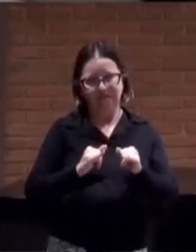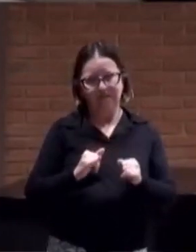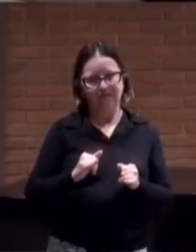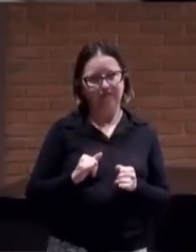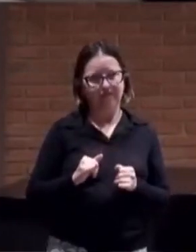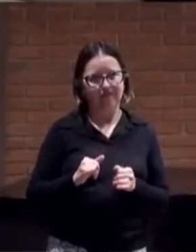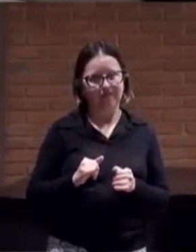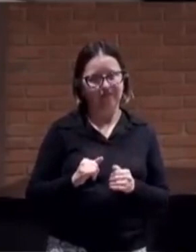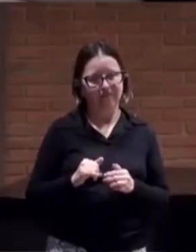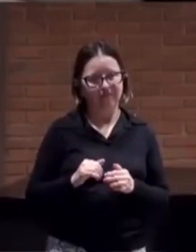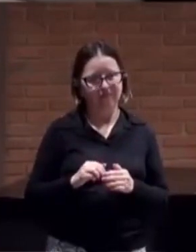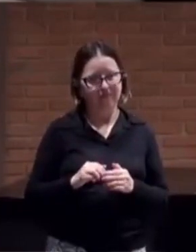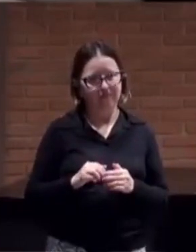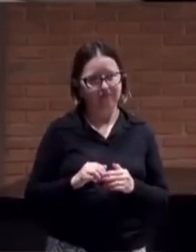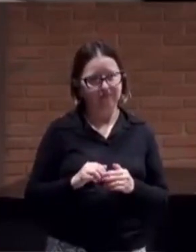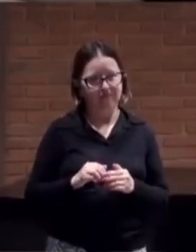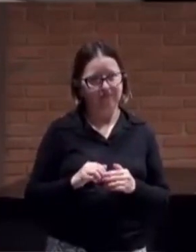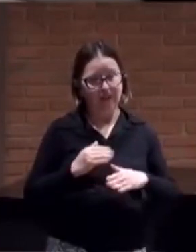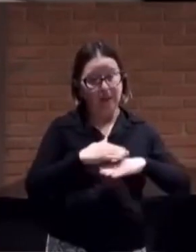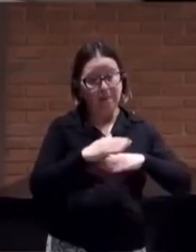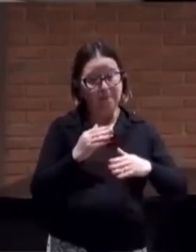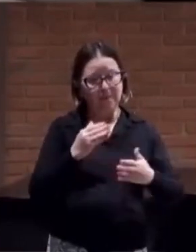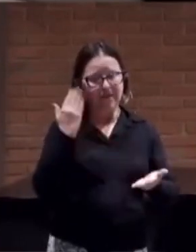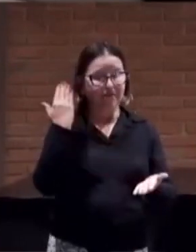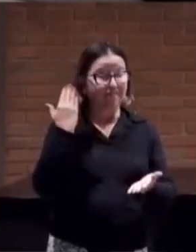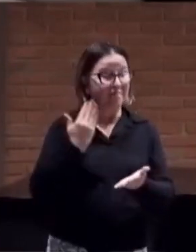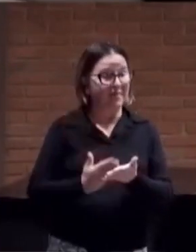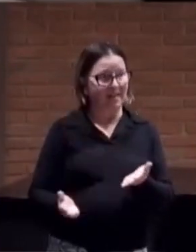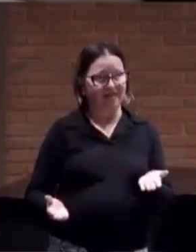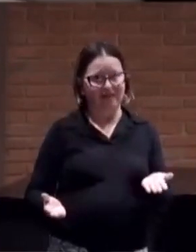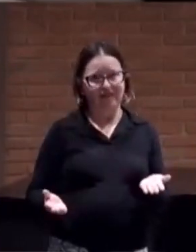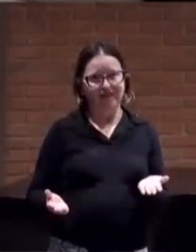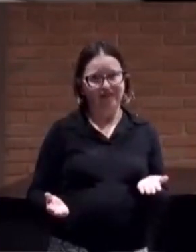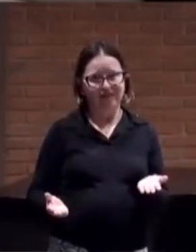está mais perdida